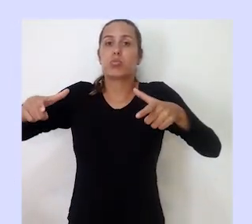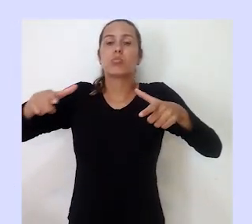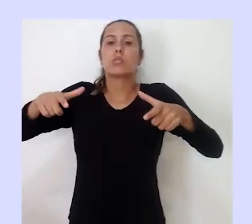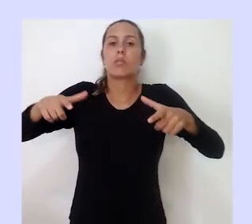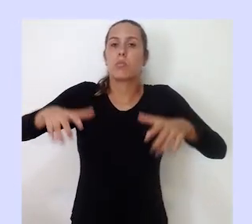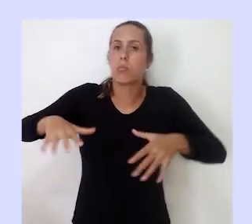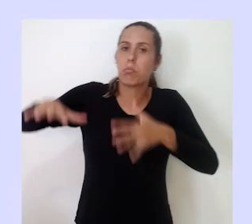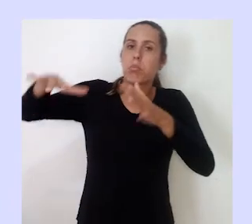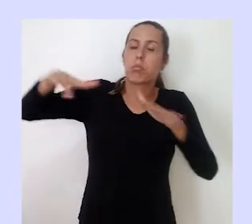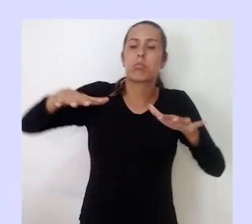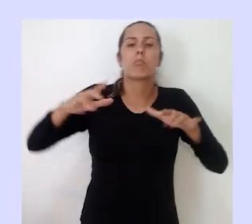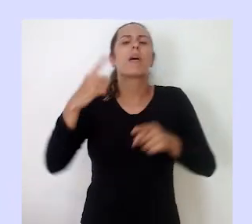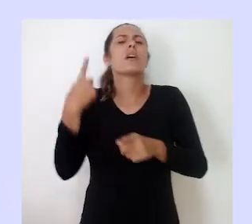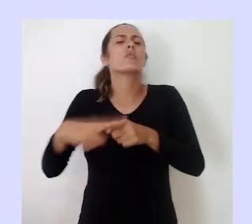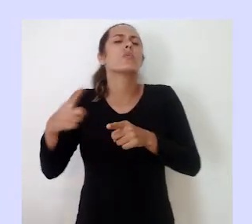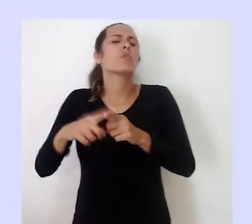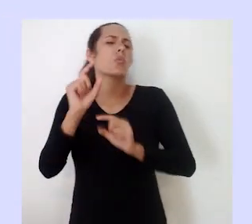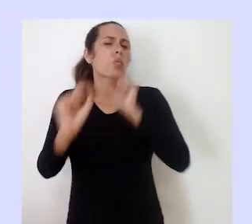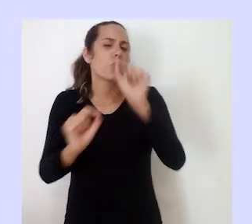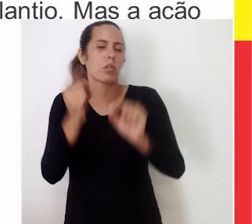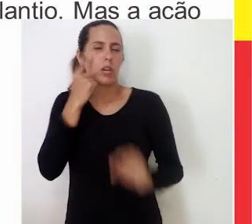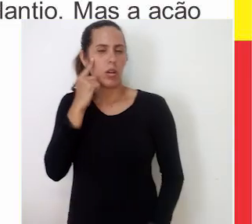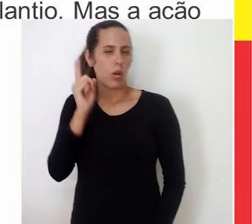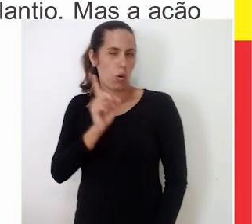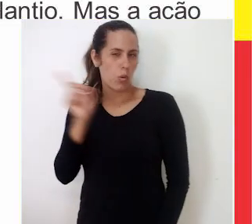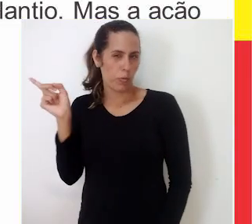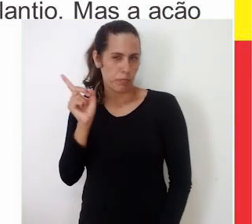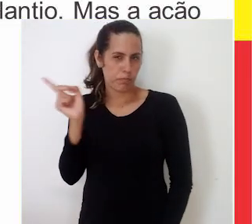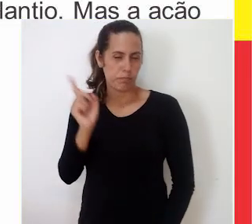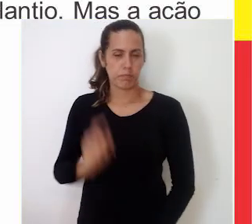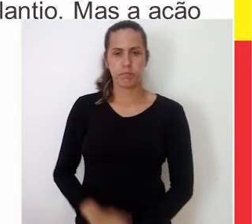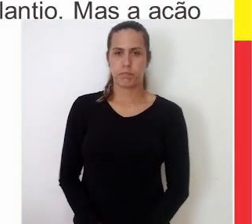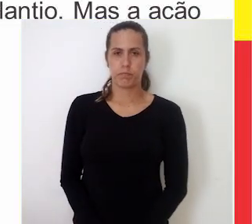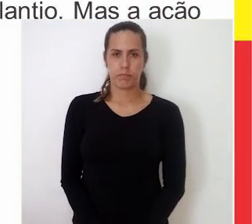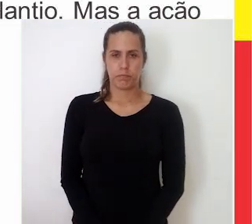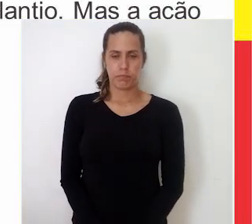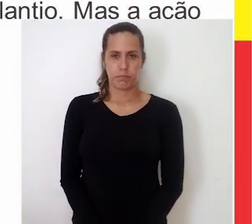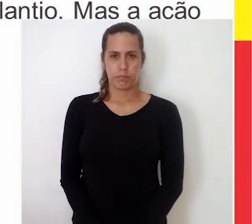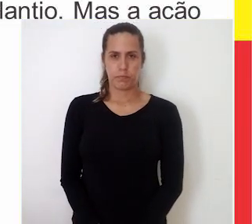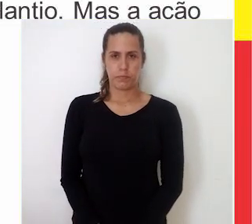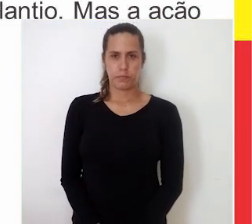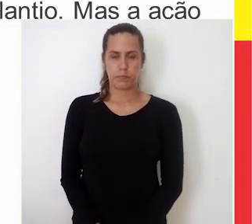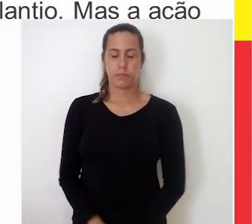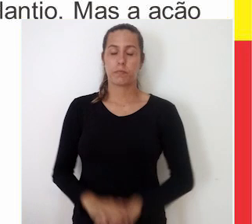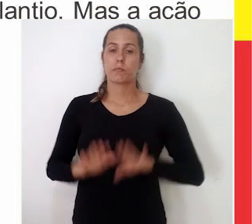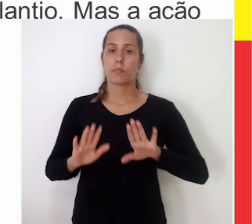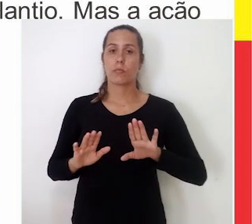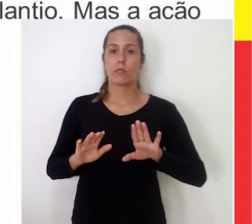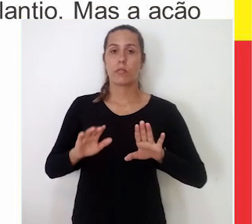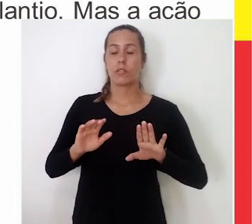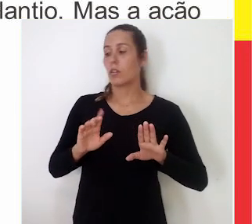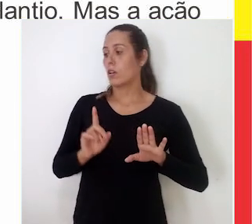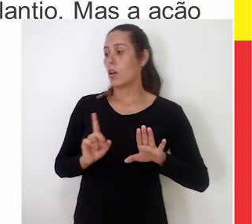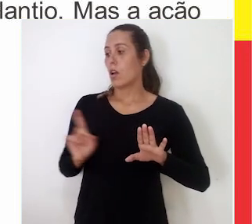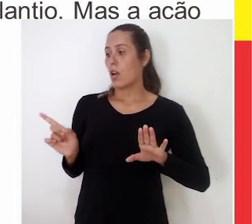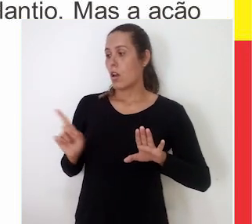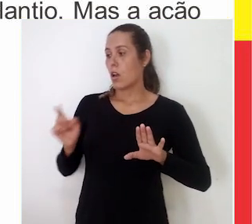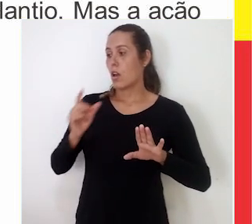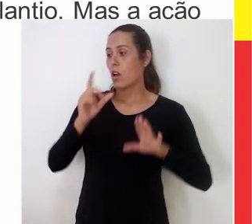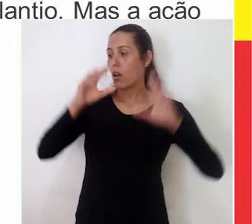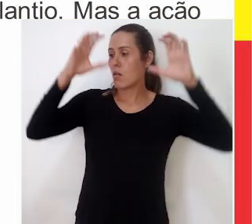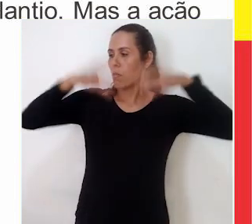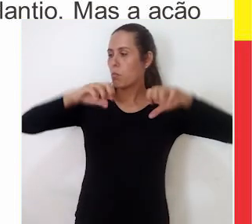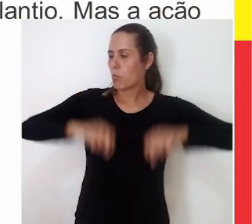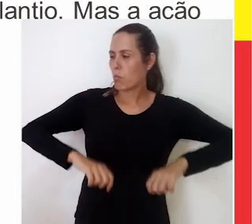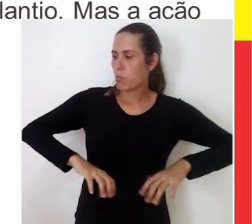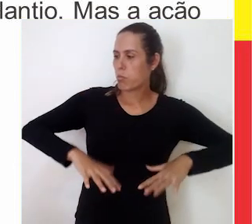Mas o grande problema é vamos ver aí a imagem, vamos ver a definição de enchente. Vamos lá. Enchente são